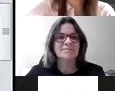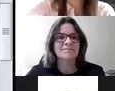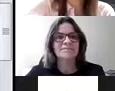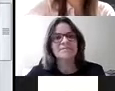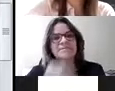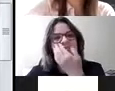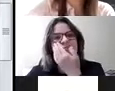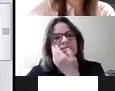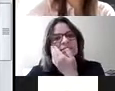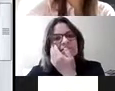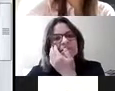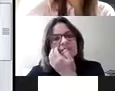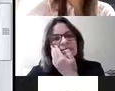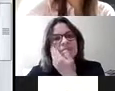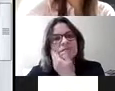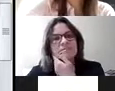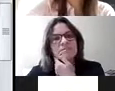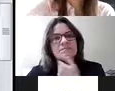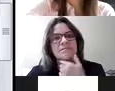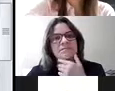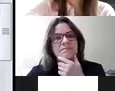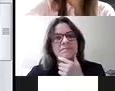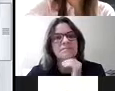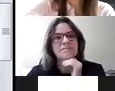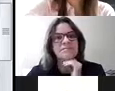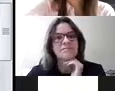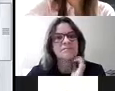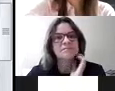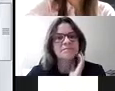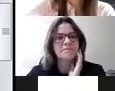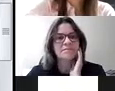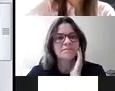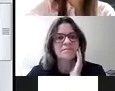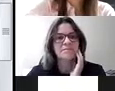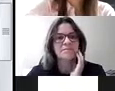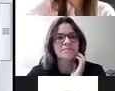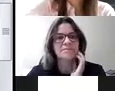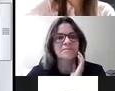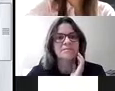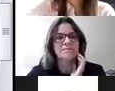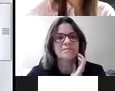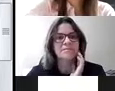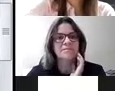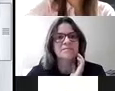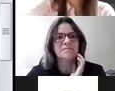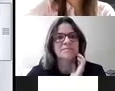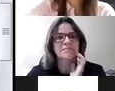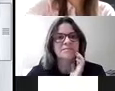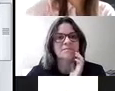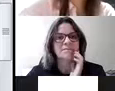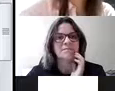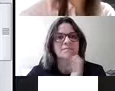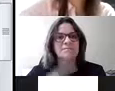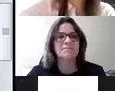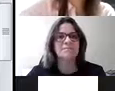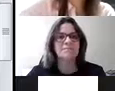paralela, Antônio, para ver o que está acontecendo. Então, eu acho que podia dar continuidade